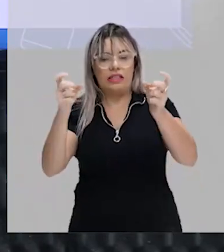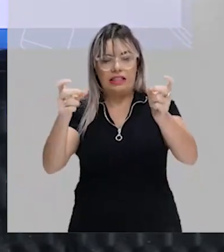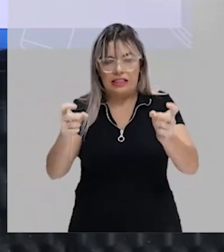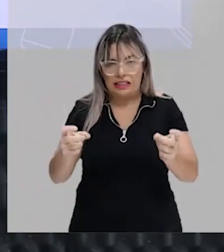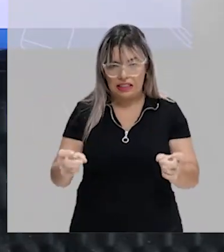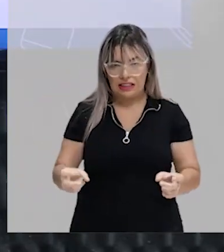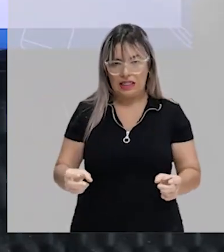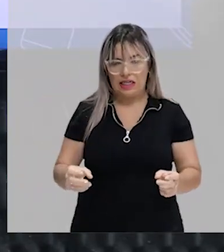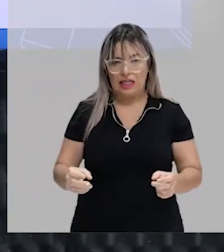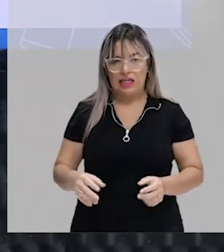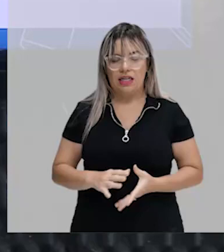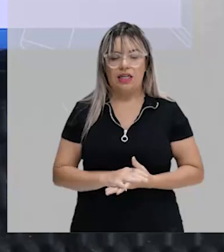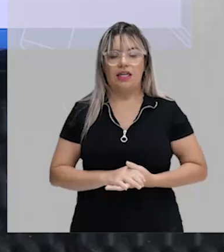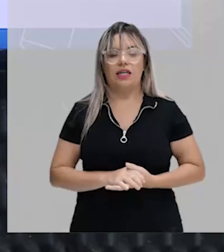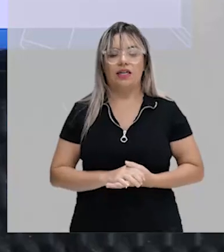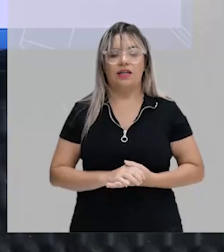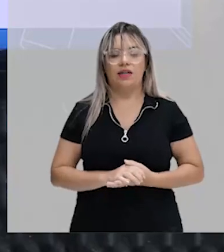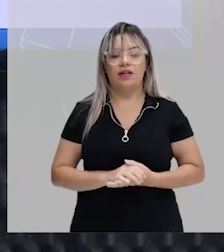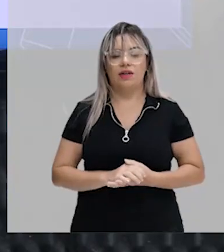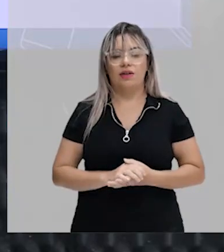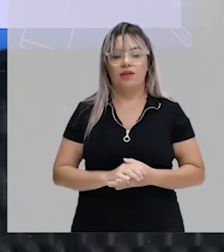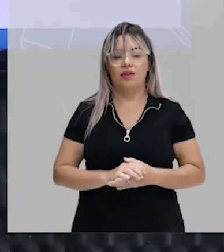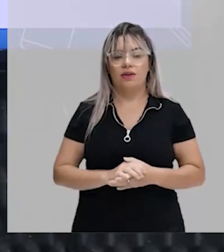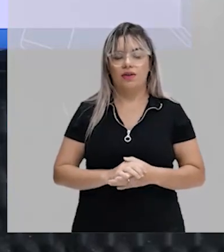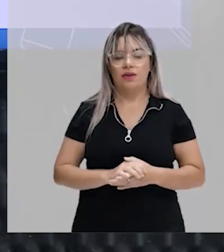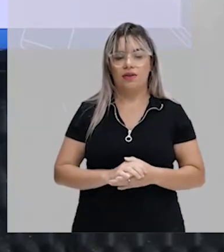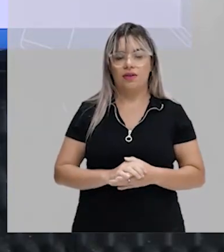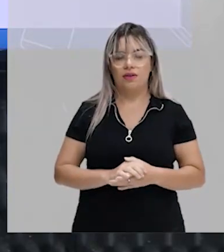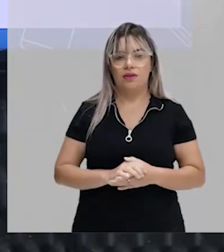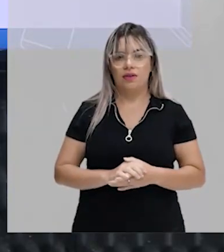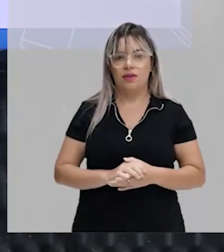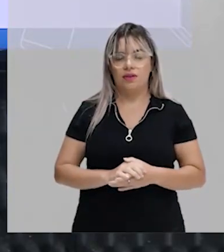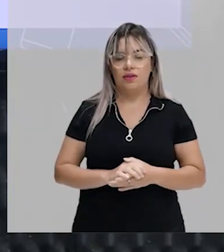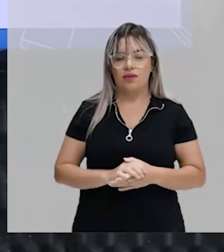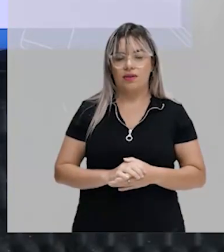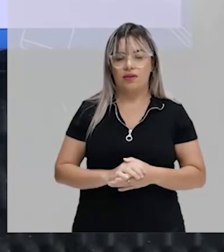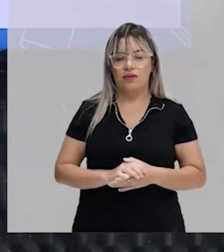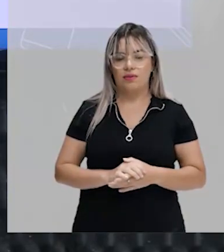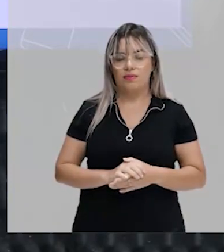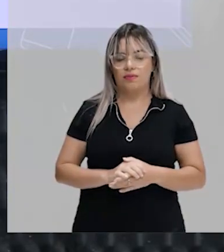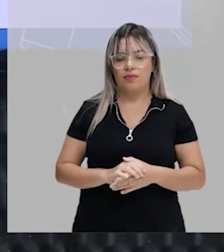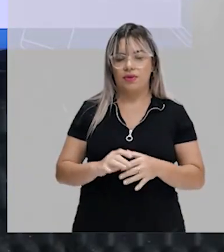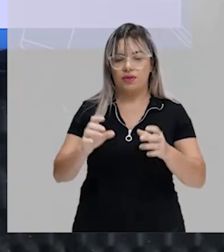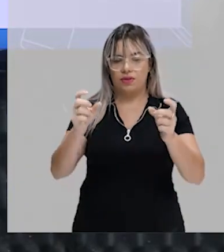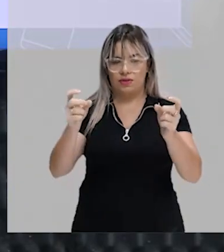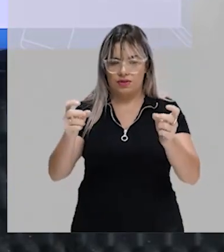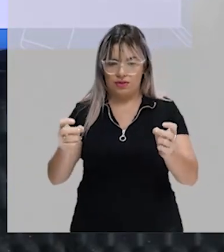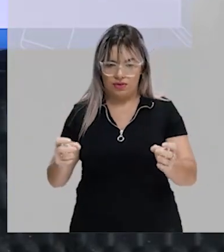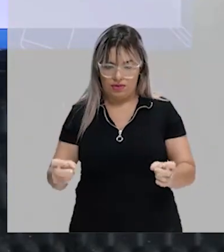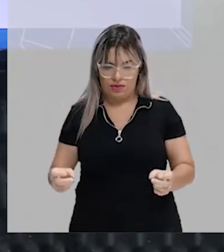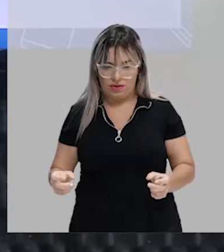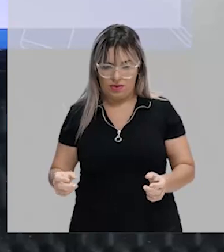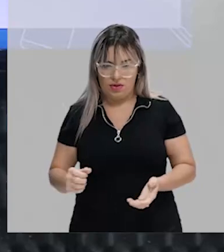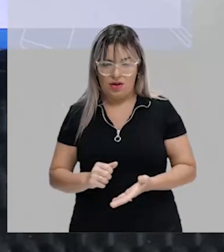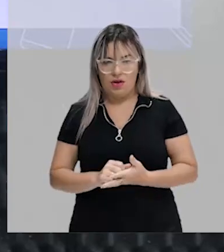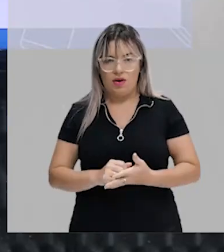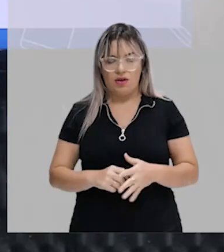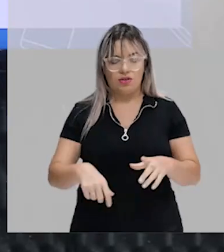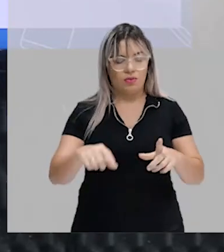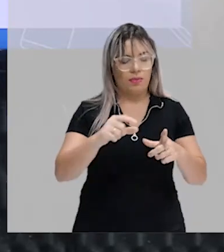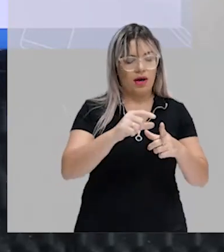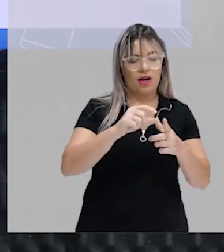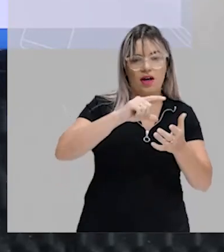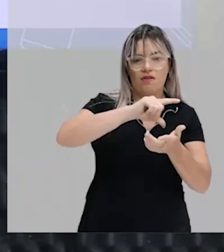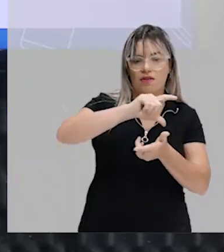especificidades, palavra feia, muito comprida. Então, entre essas especificidades estão a variabilidade, então varia